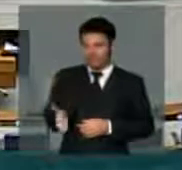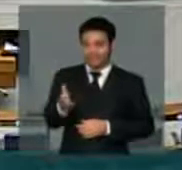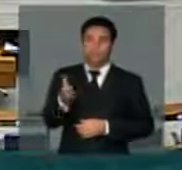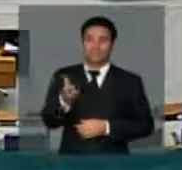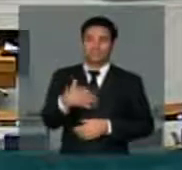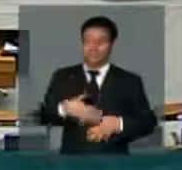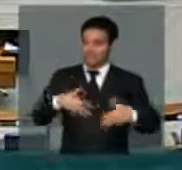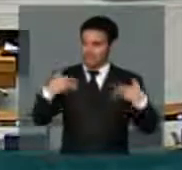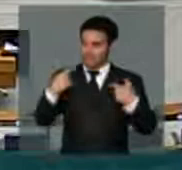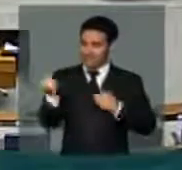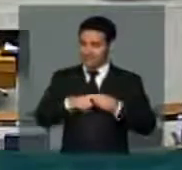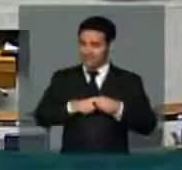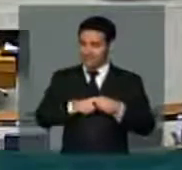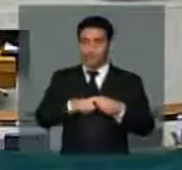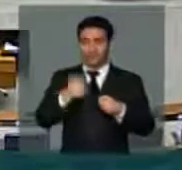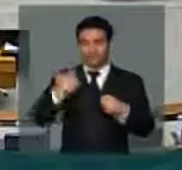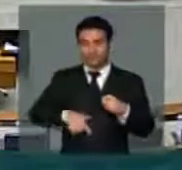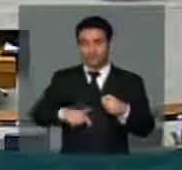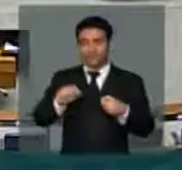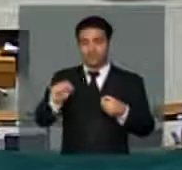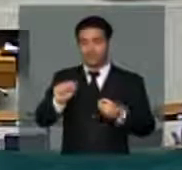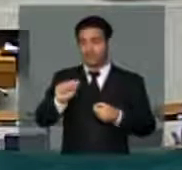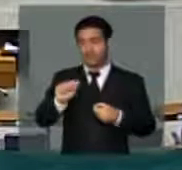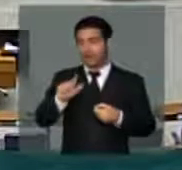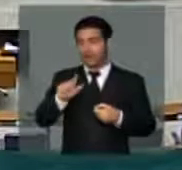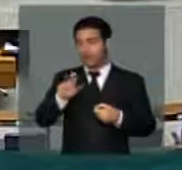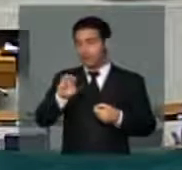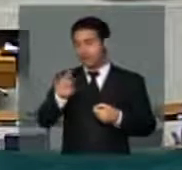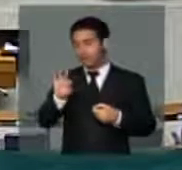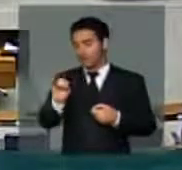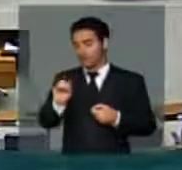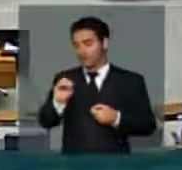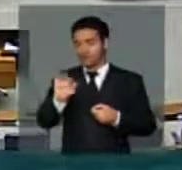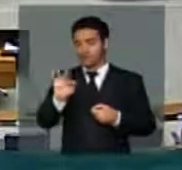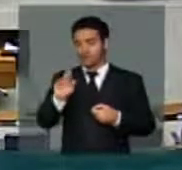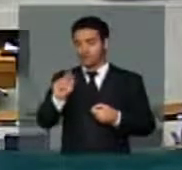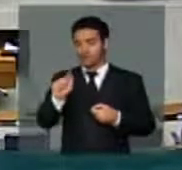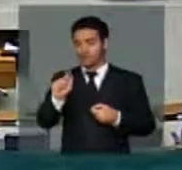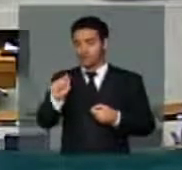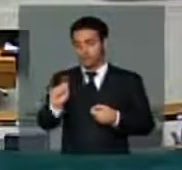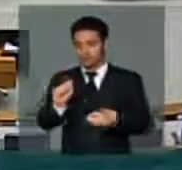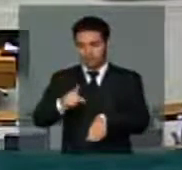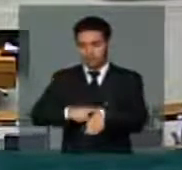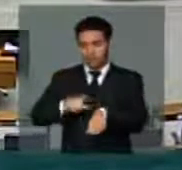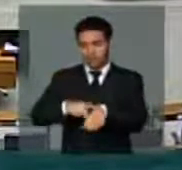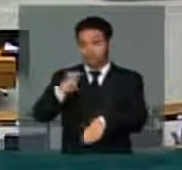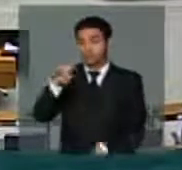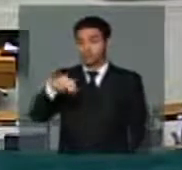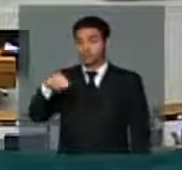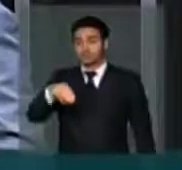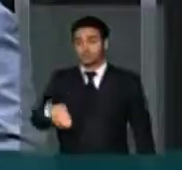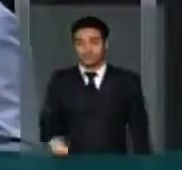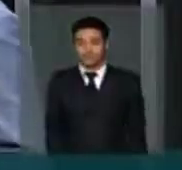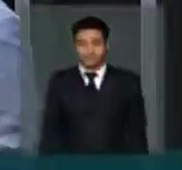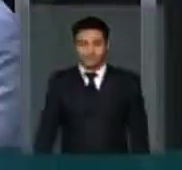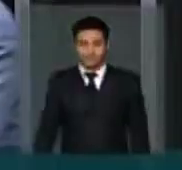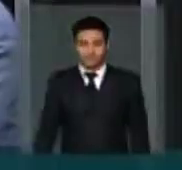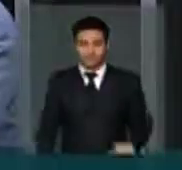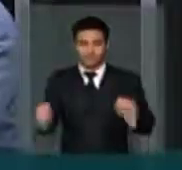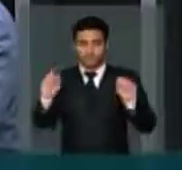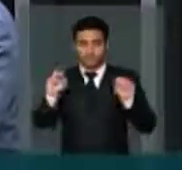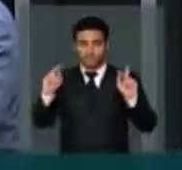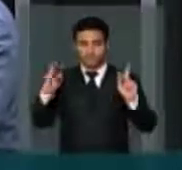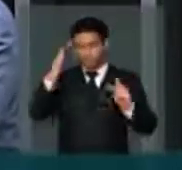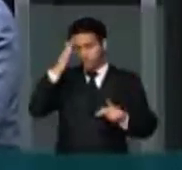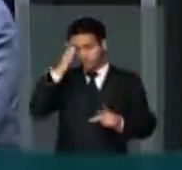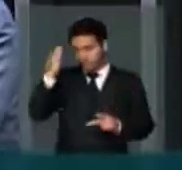honra voltar a essa casa, Alberto Fraga. Vossa Excelência tem 5 minutos na tribuna. Muito obrigado,